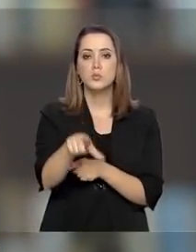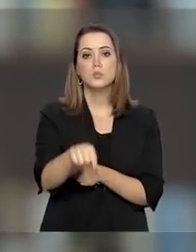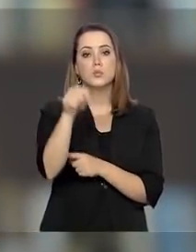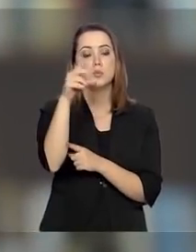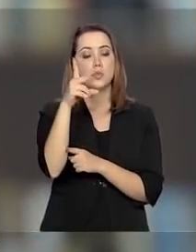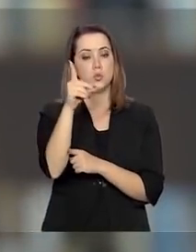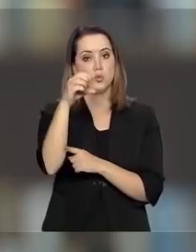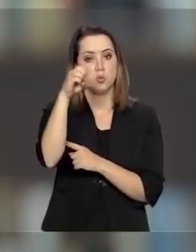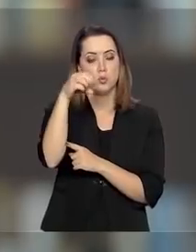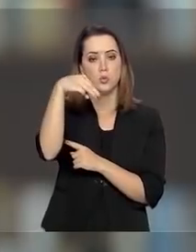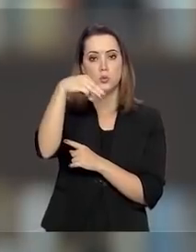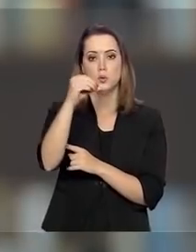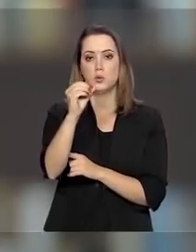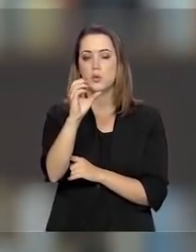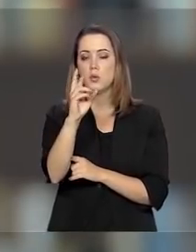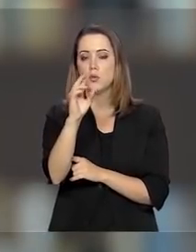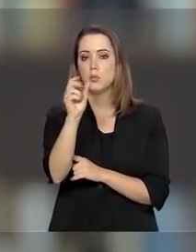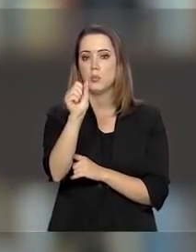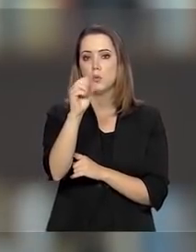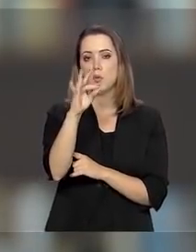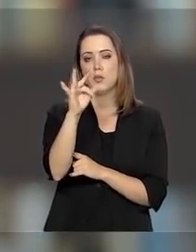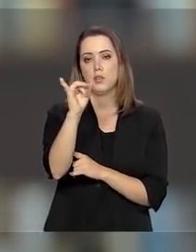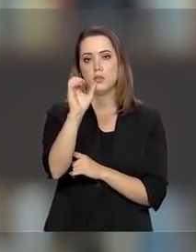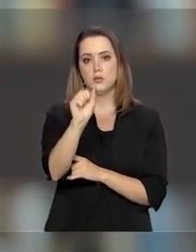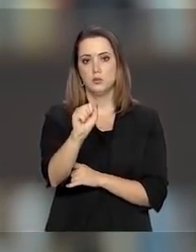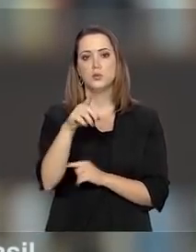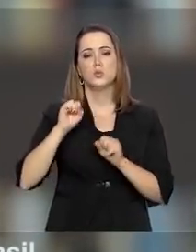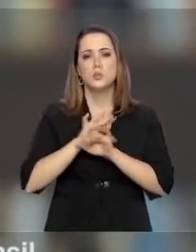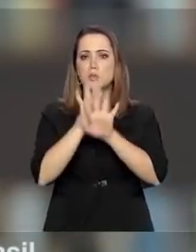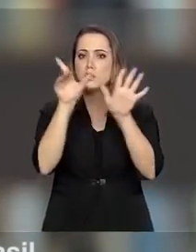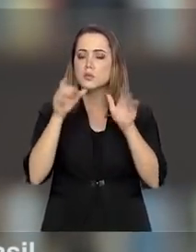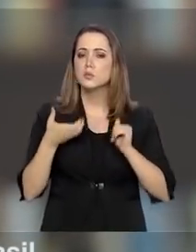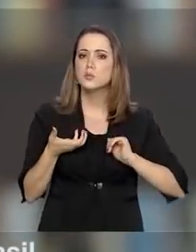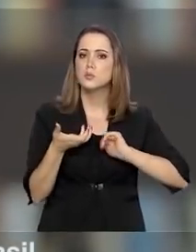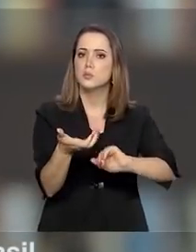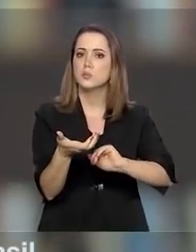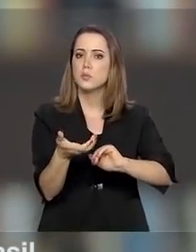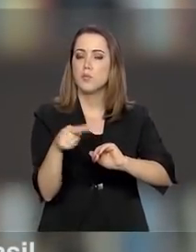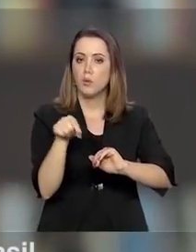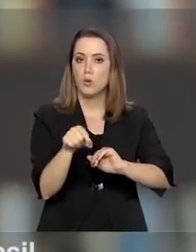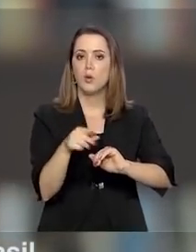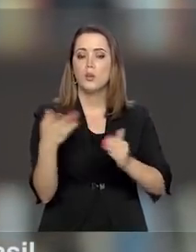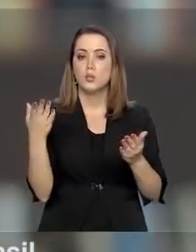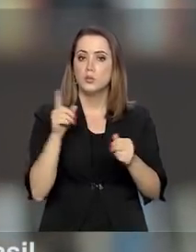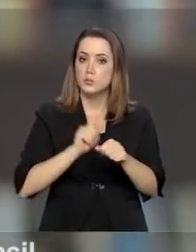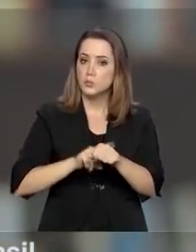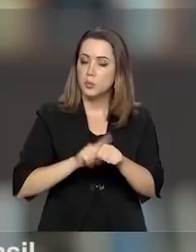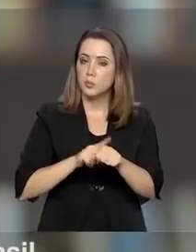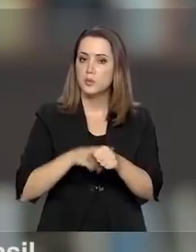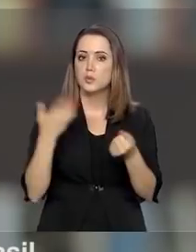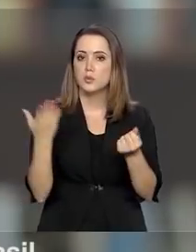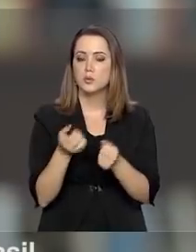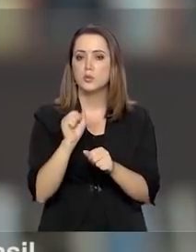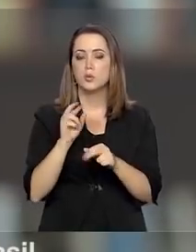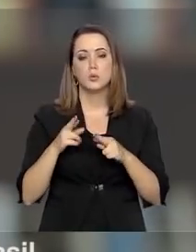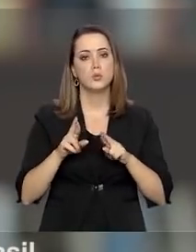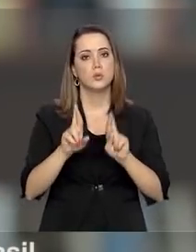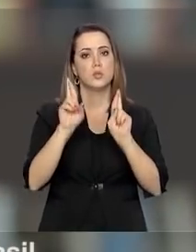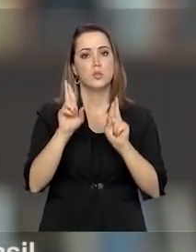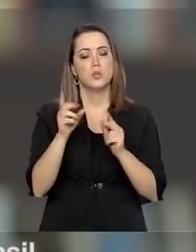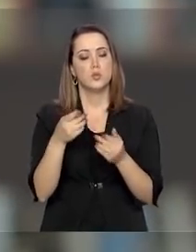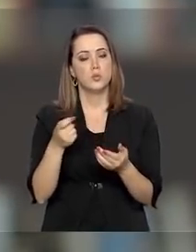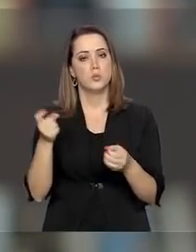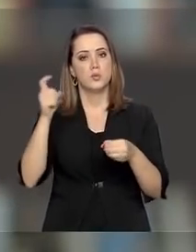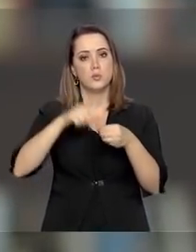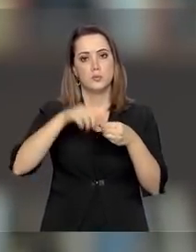decisão democrática e transparente do congresso nacional o momento é de esperança e de retomada da confiança no